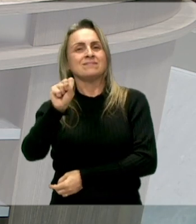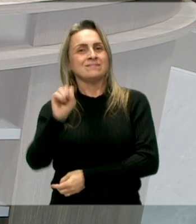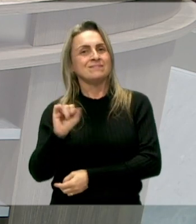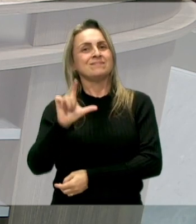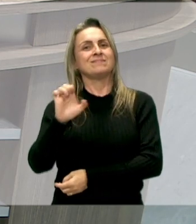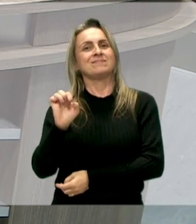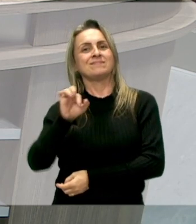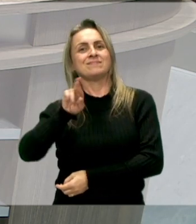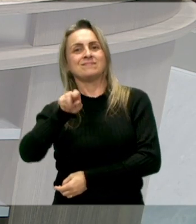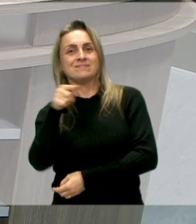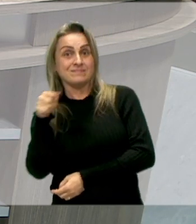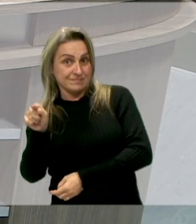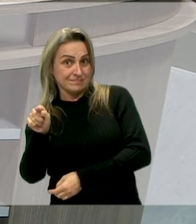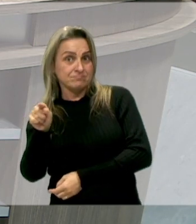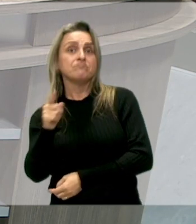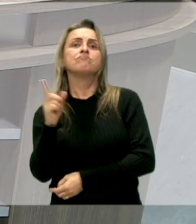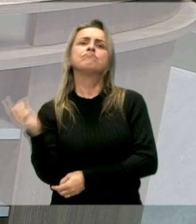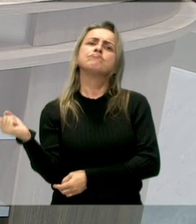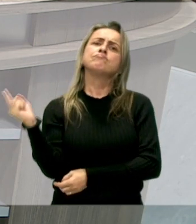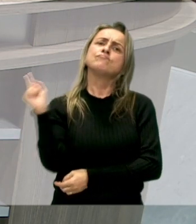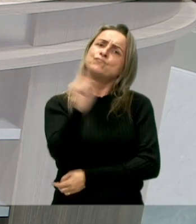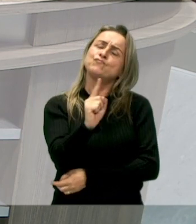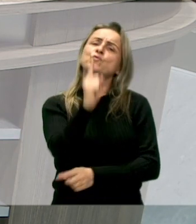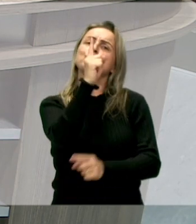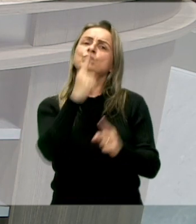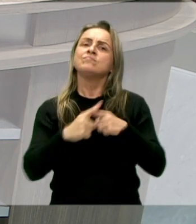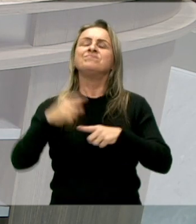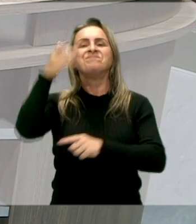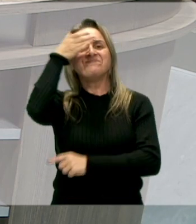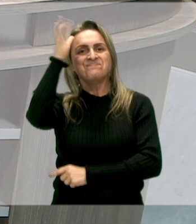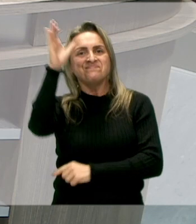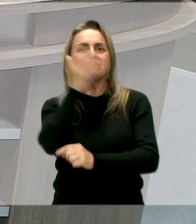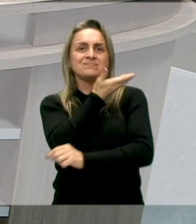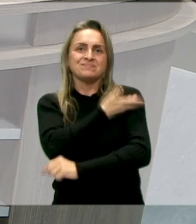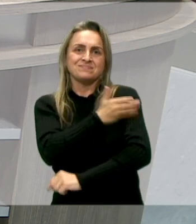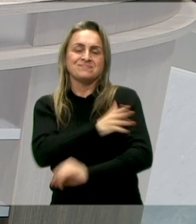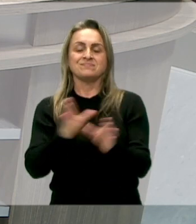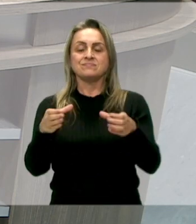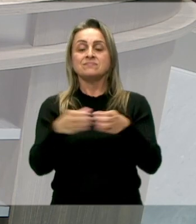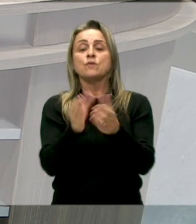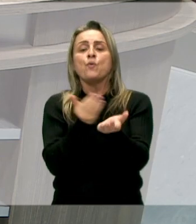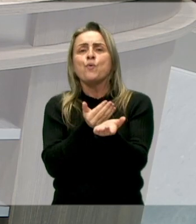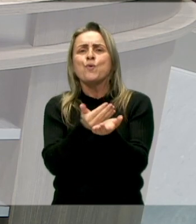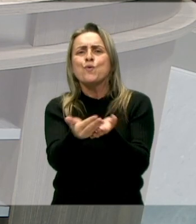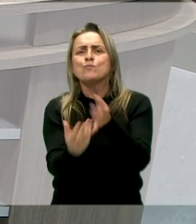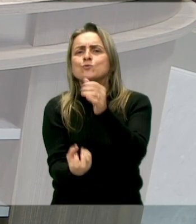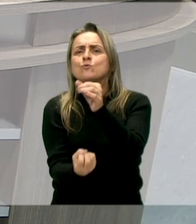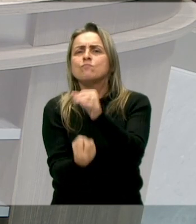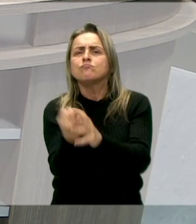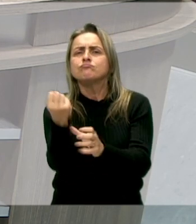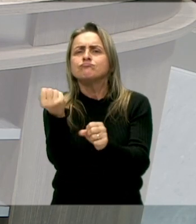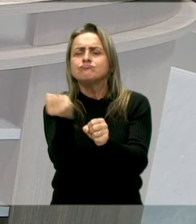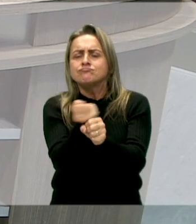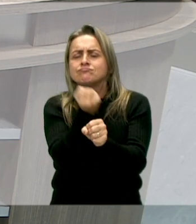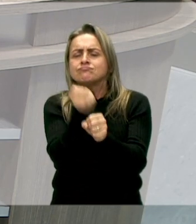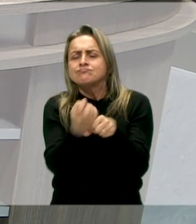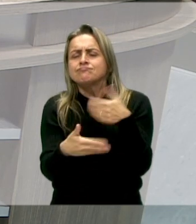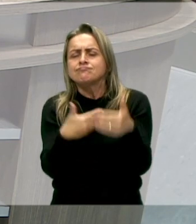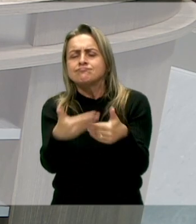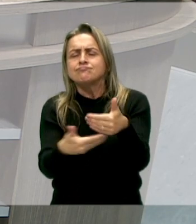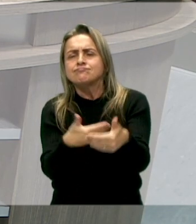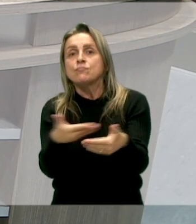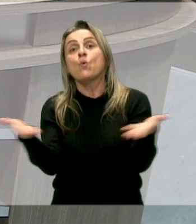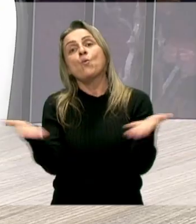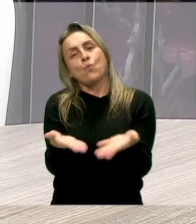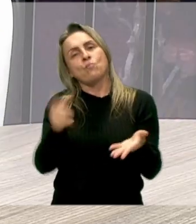para ensaiar esse grupo. E ele começou a construir o que vem a ser hoje o nosso festival, junto com os gestores públicos